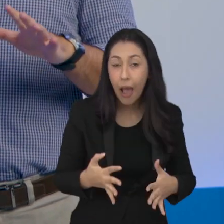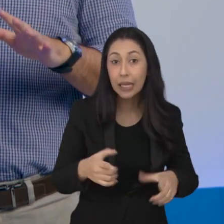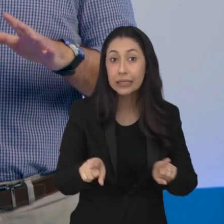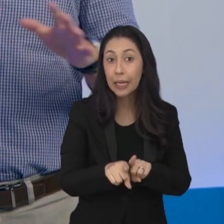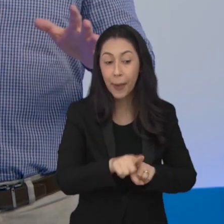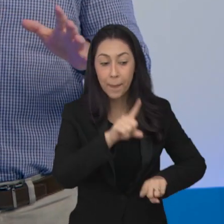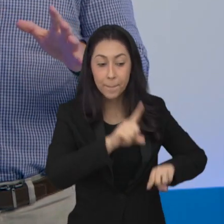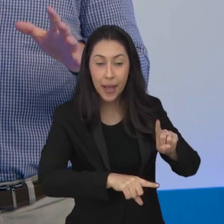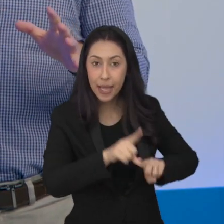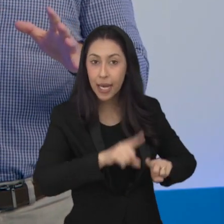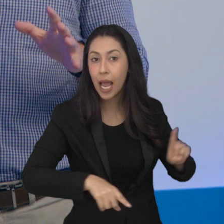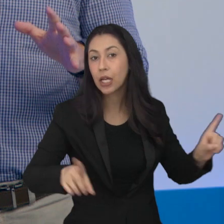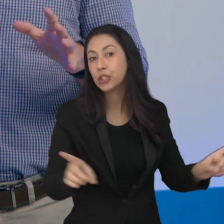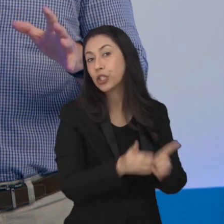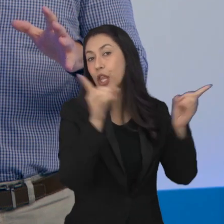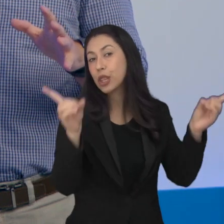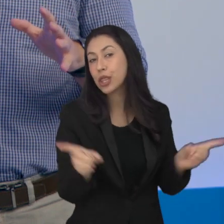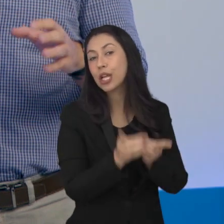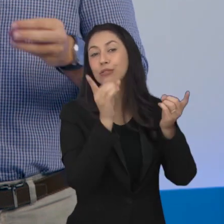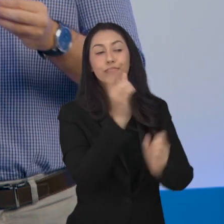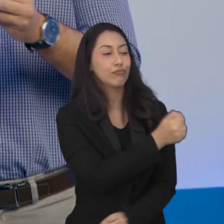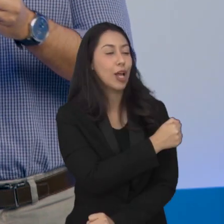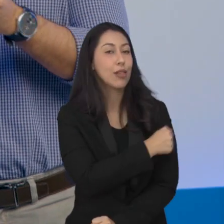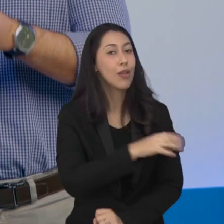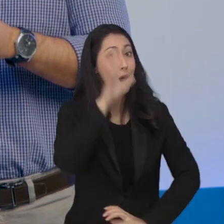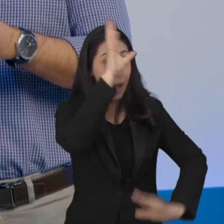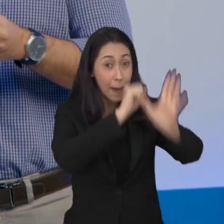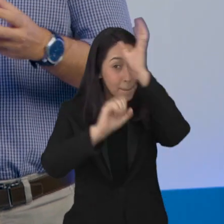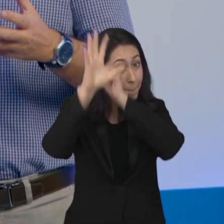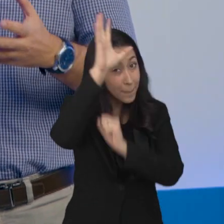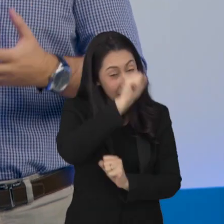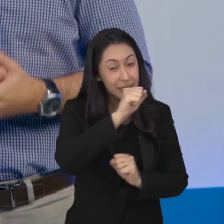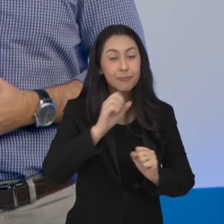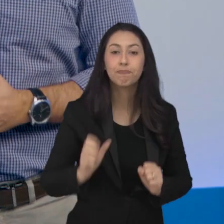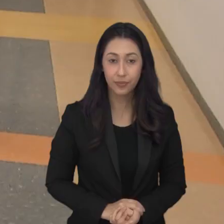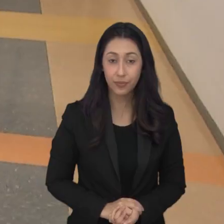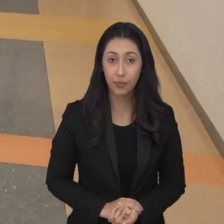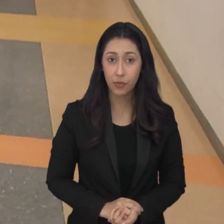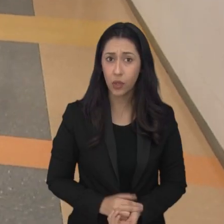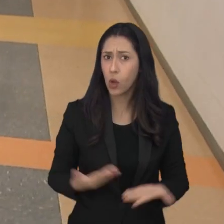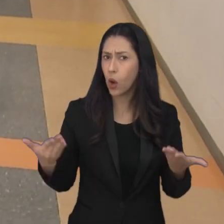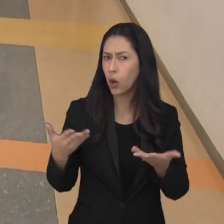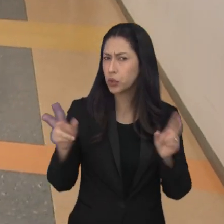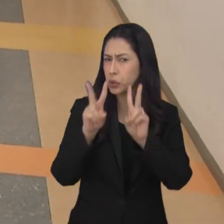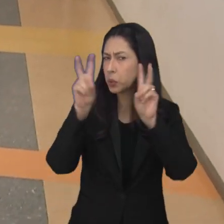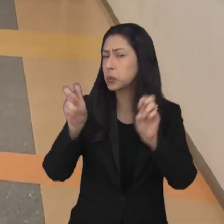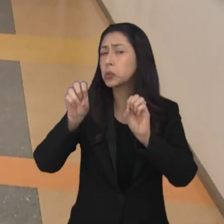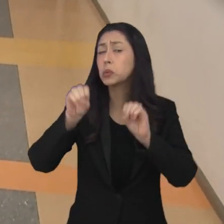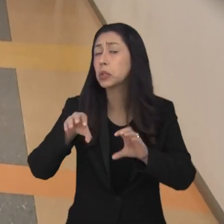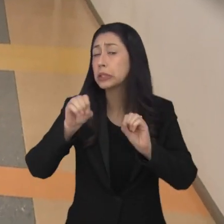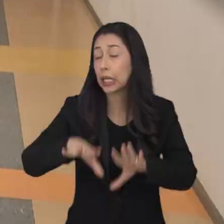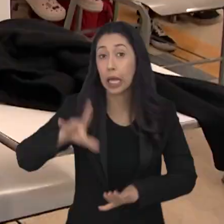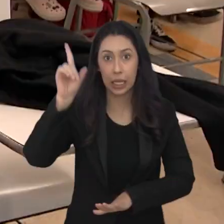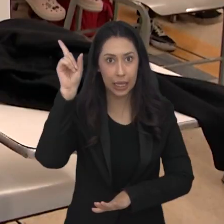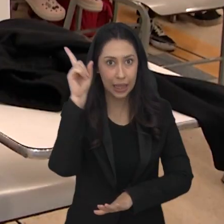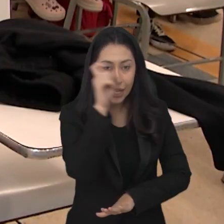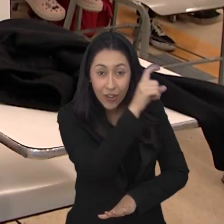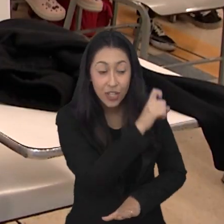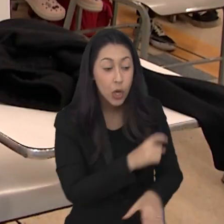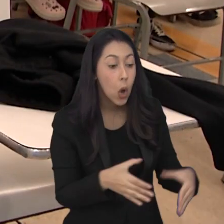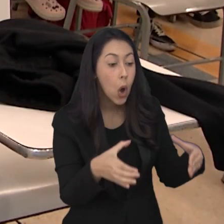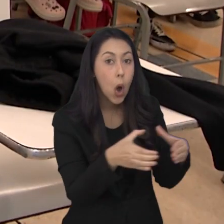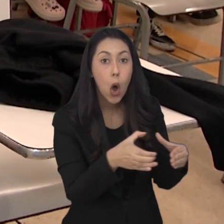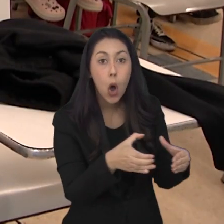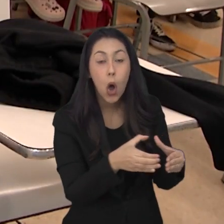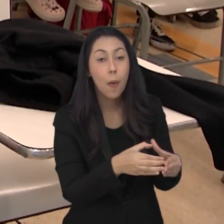um material didático para que estudantes aprendam de uma forma leve e divertida. O tema da aula de hoje foi complexo. Essa turma